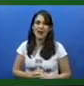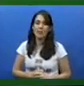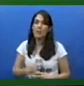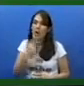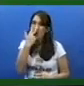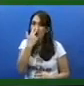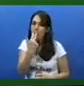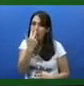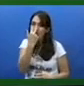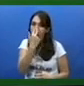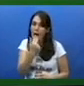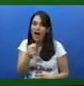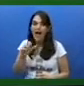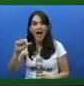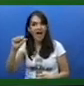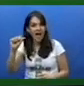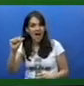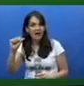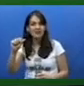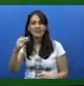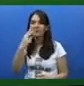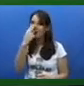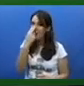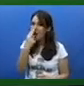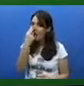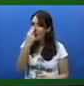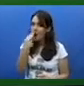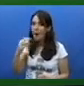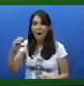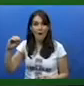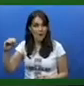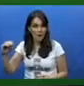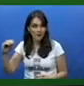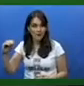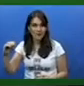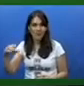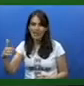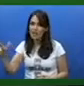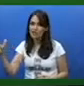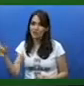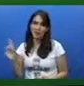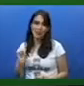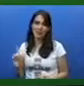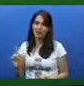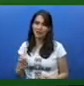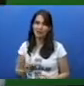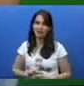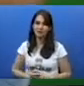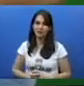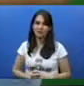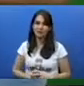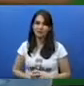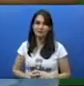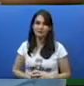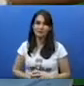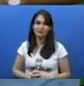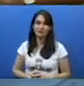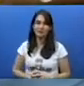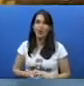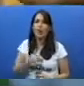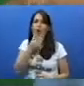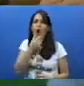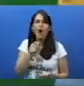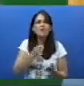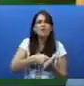nasalando o A e o O, mas as outras não. Palavras Guto Lins,